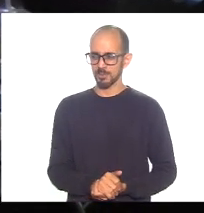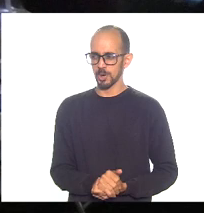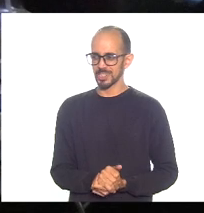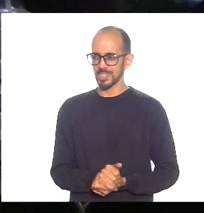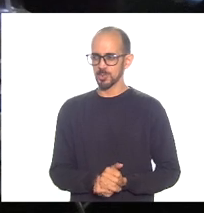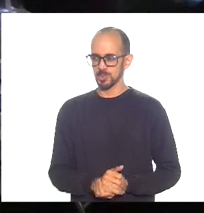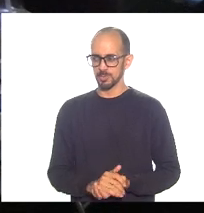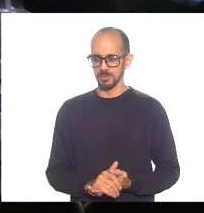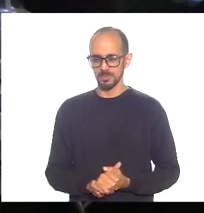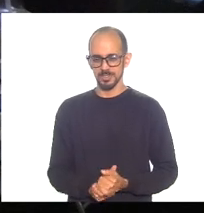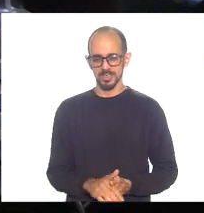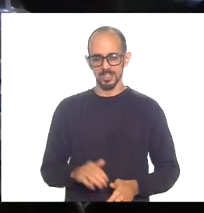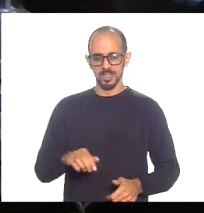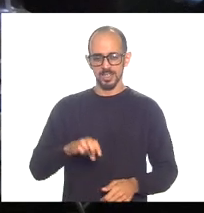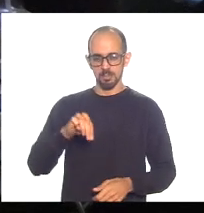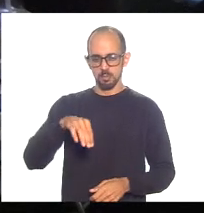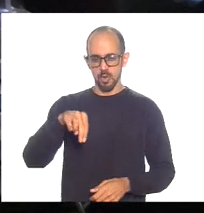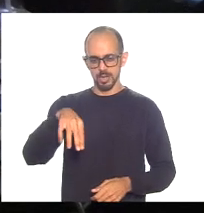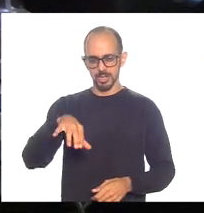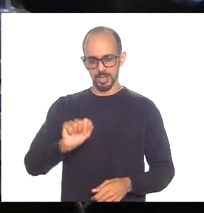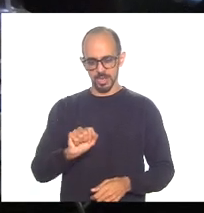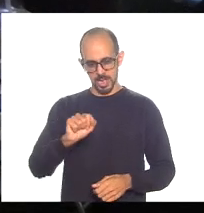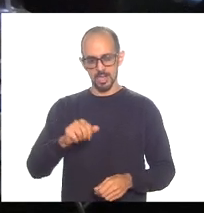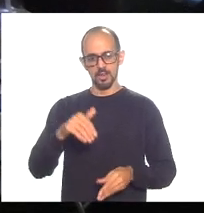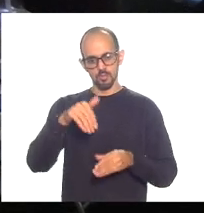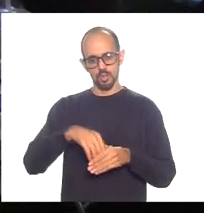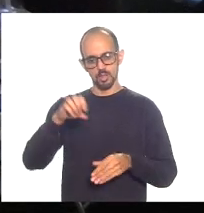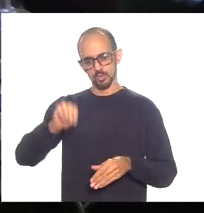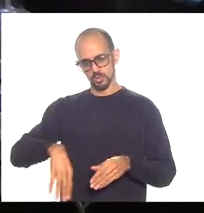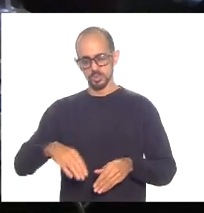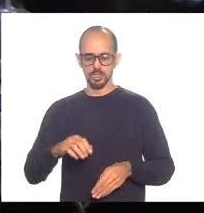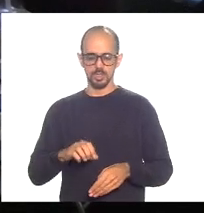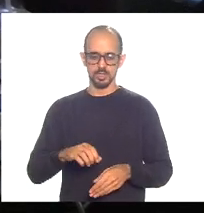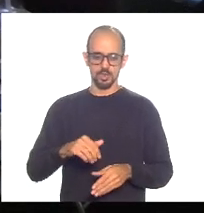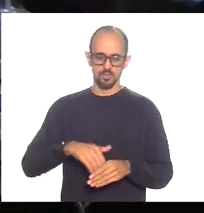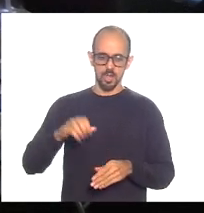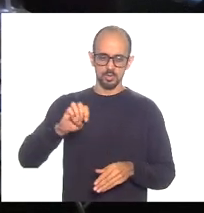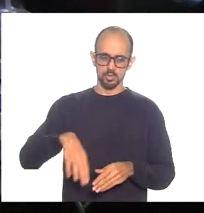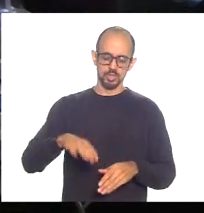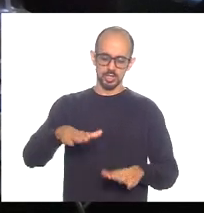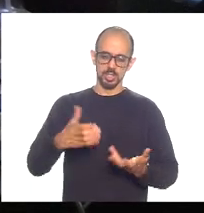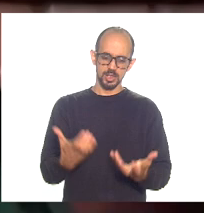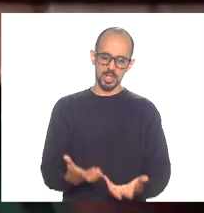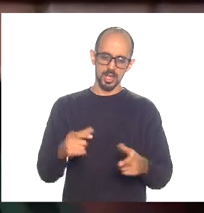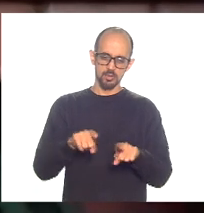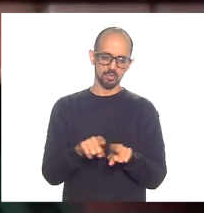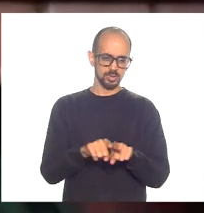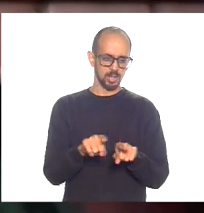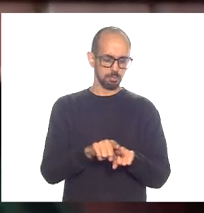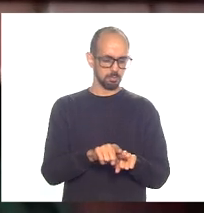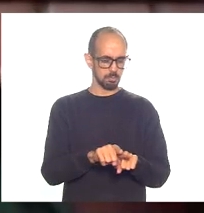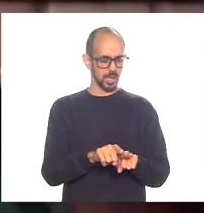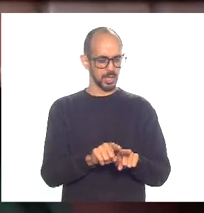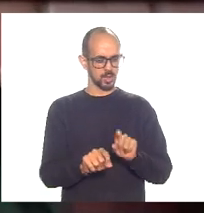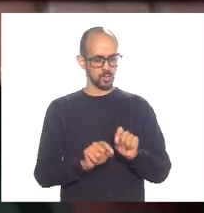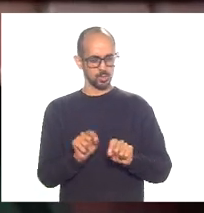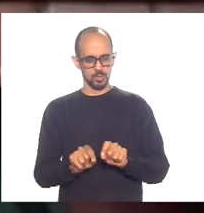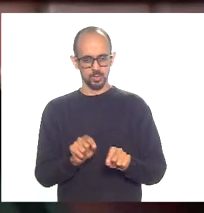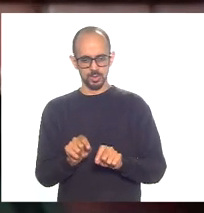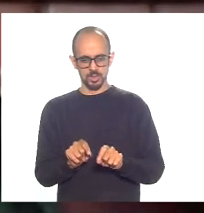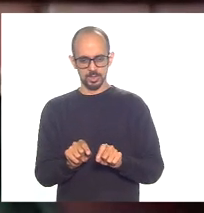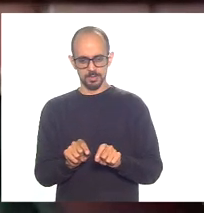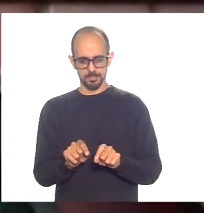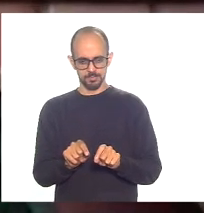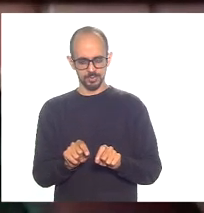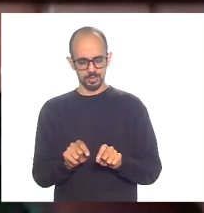Deputada Mônica Francisco. Sim, deputada Tia Ju. Eu quero ressaltar aqui, reforçando o